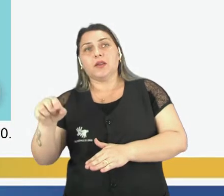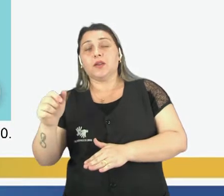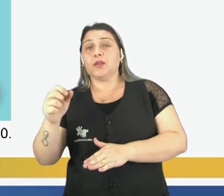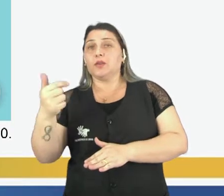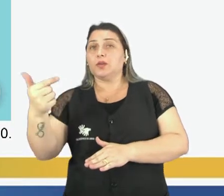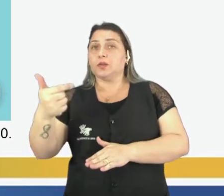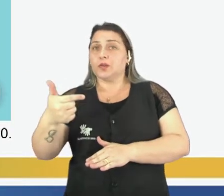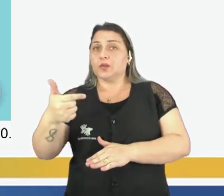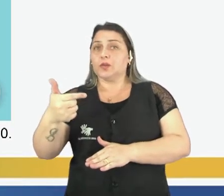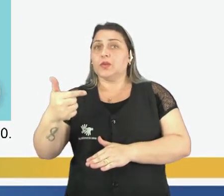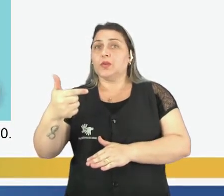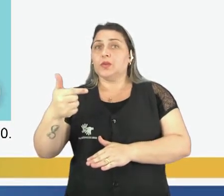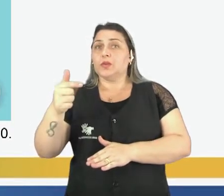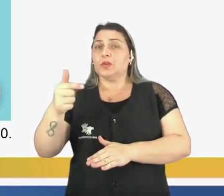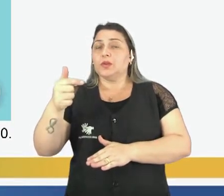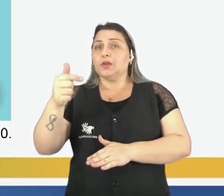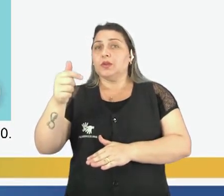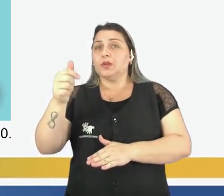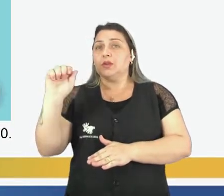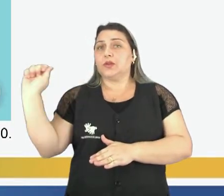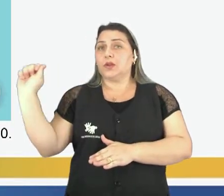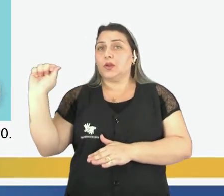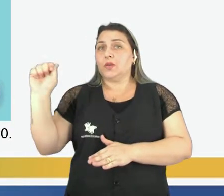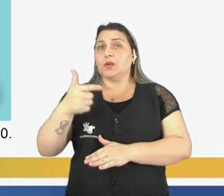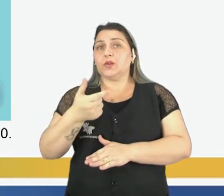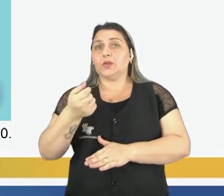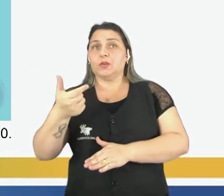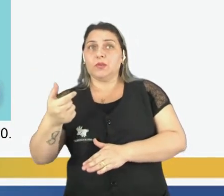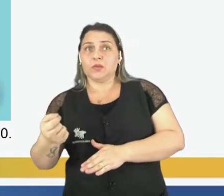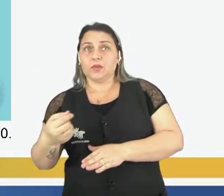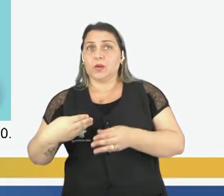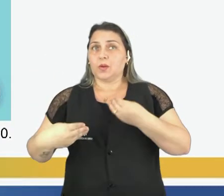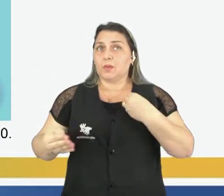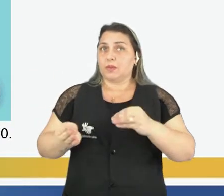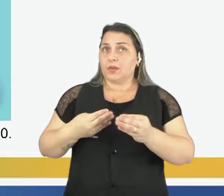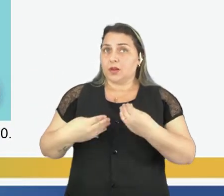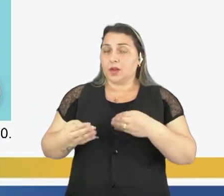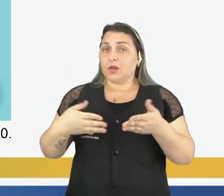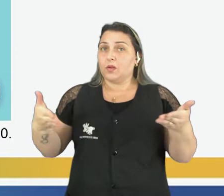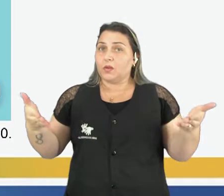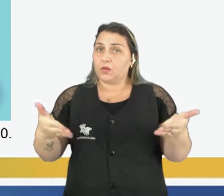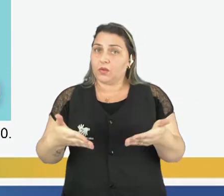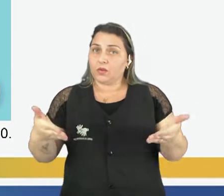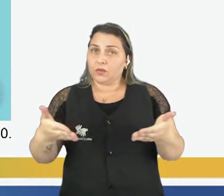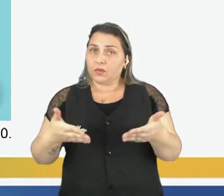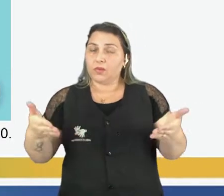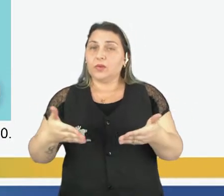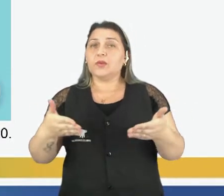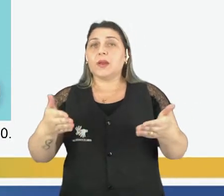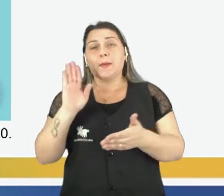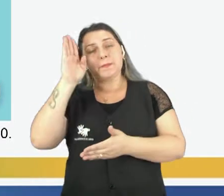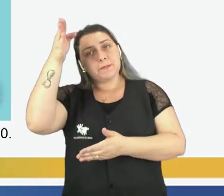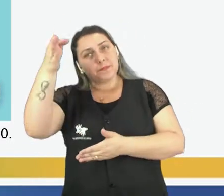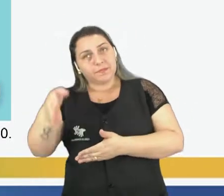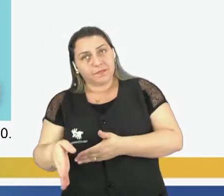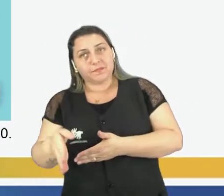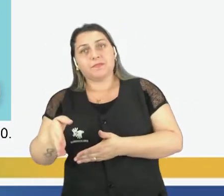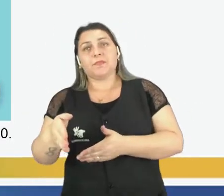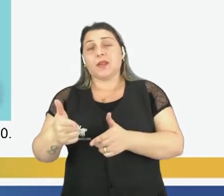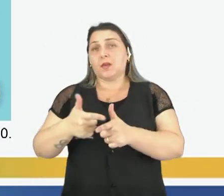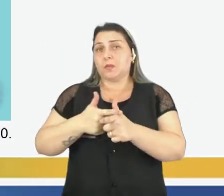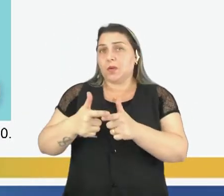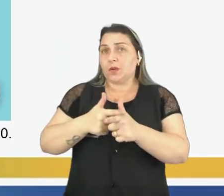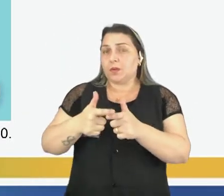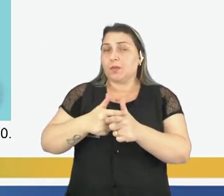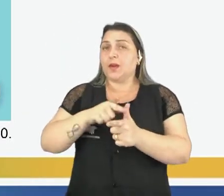de 2020. O plástico é, atualmente, uma das principais ameaças à